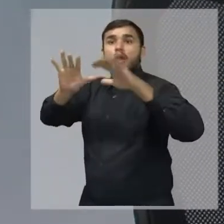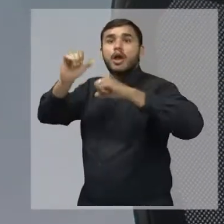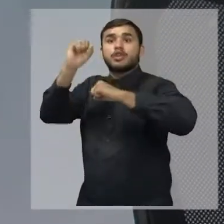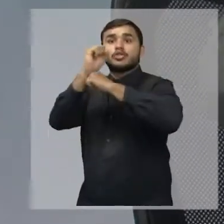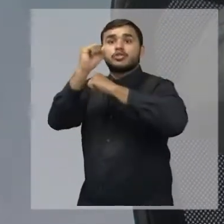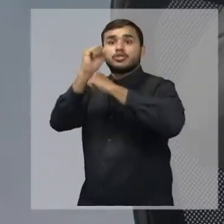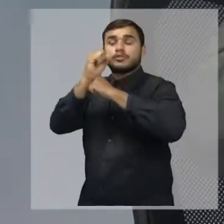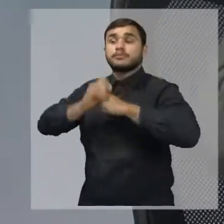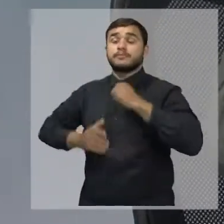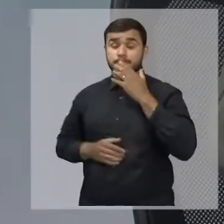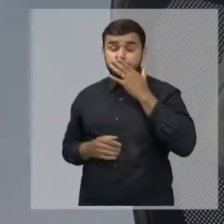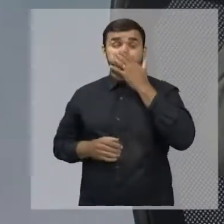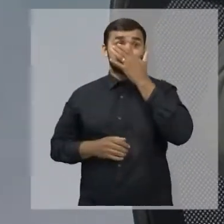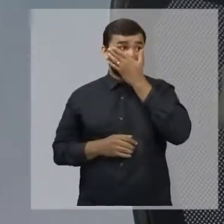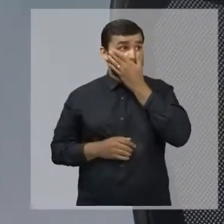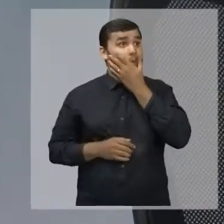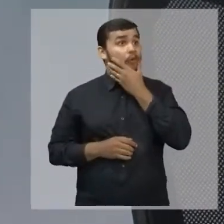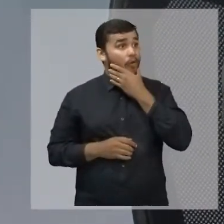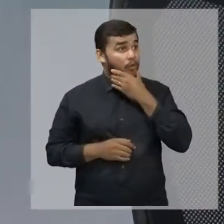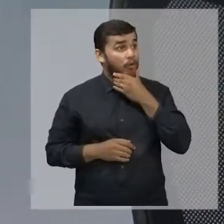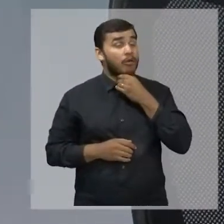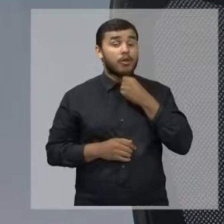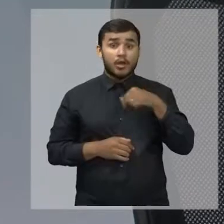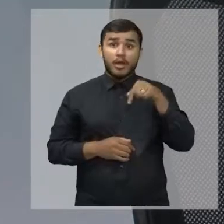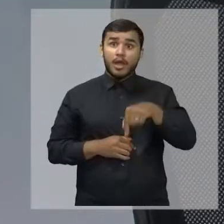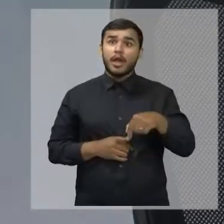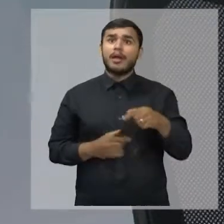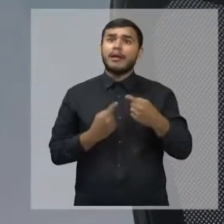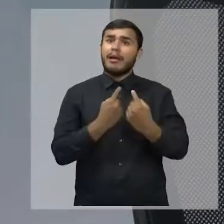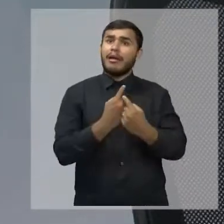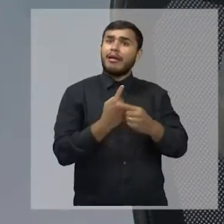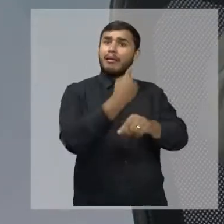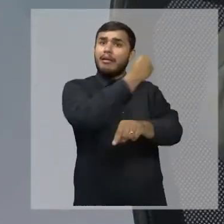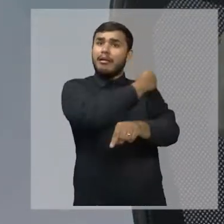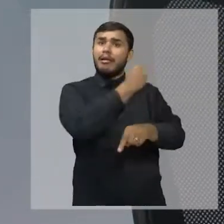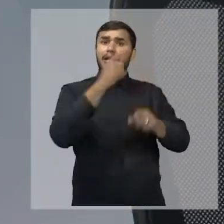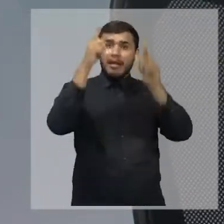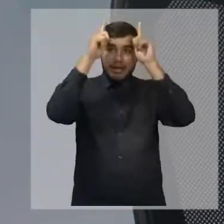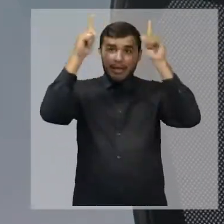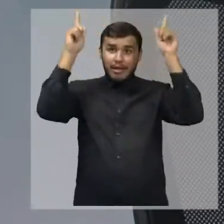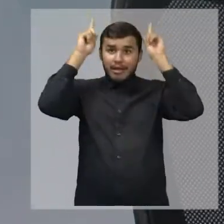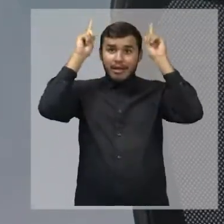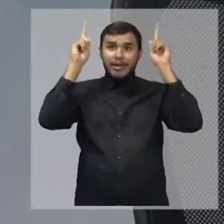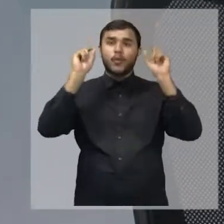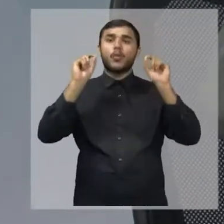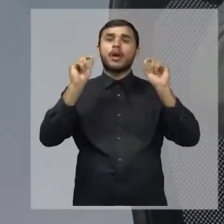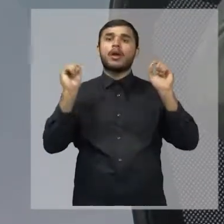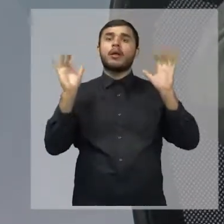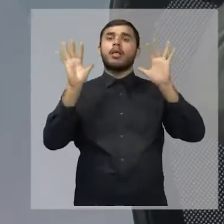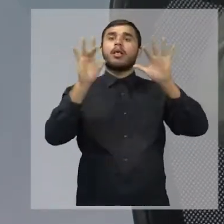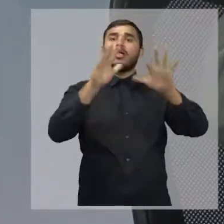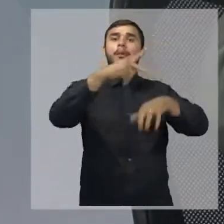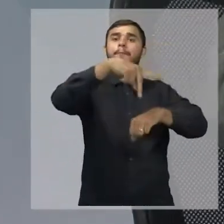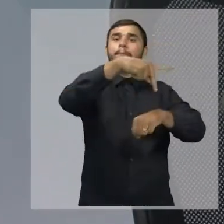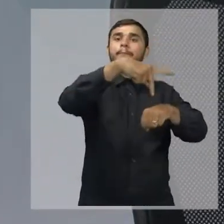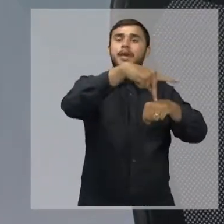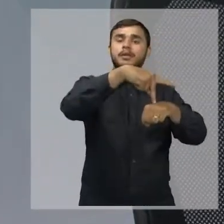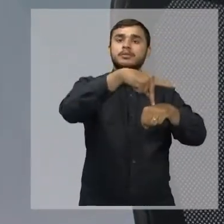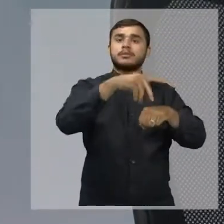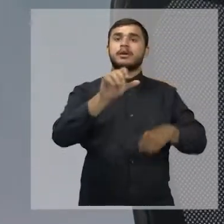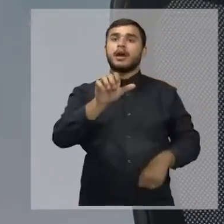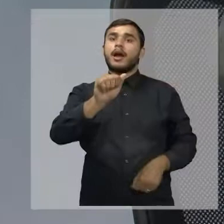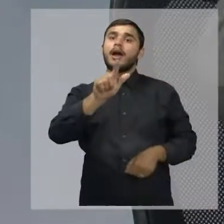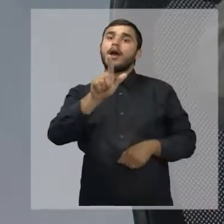né, ela tem agora um outro mecanismo. Eu acredito que a gente deva, né, assim como os rolezinhos, nós devemos talvez passar